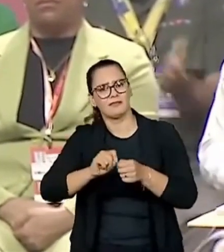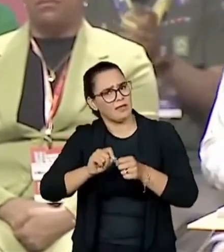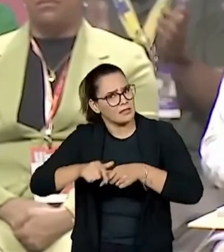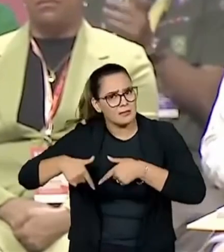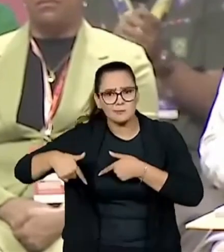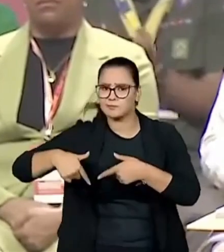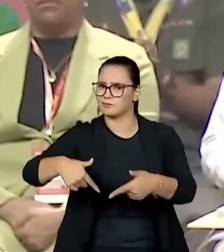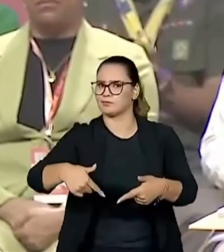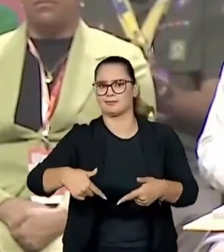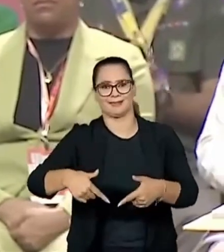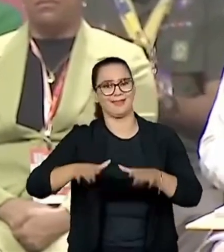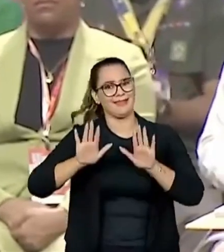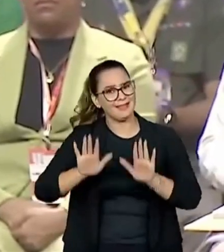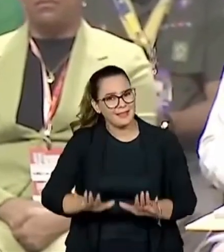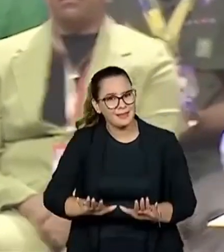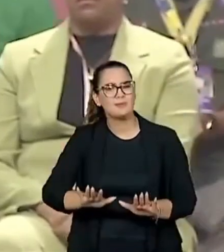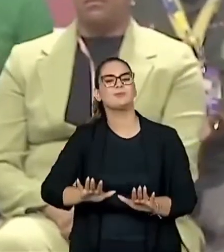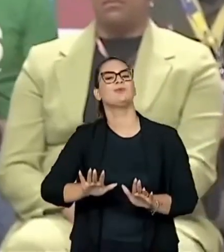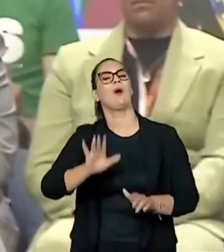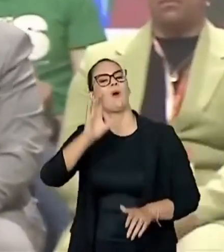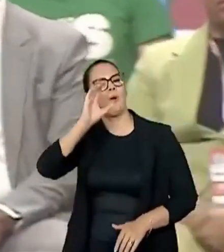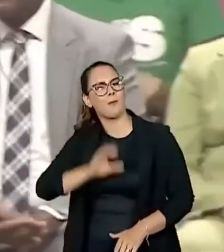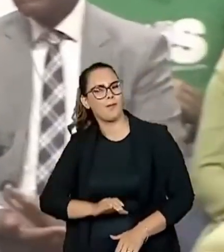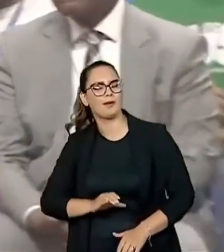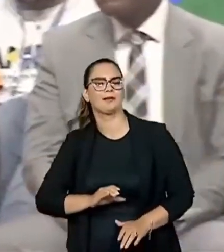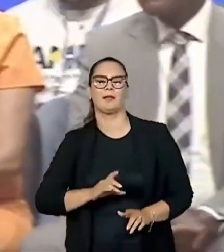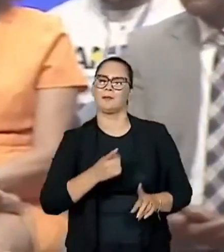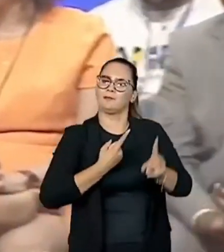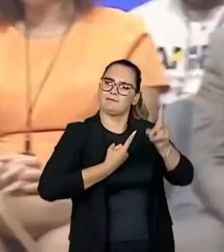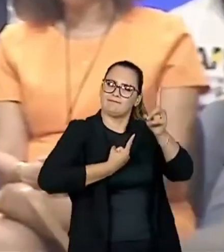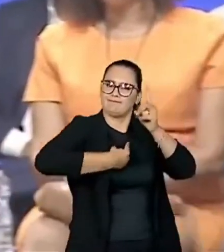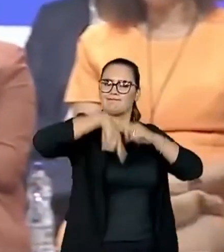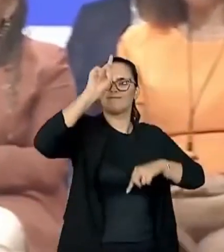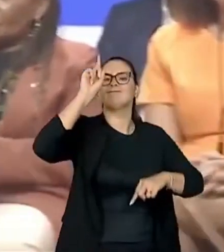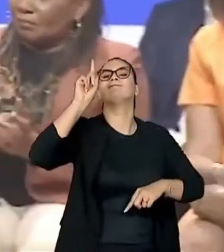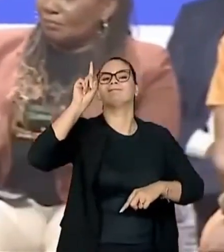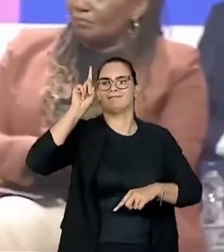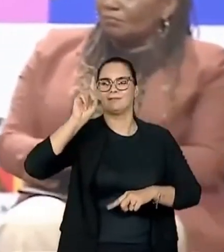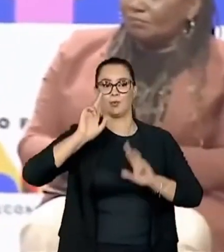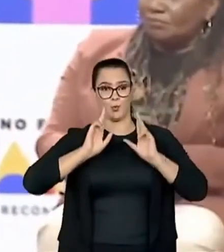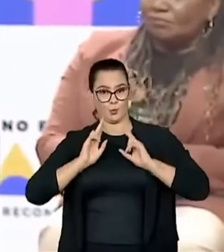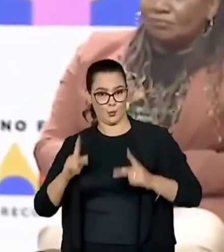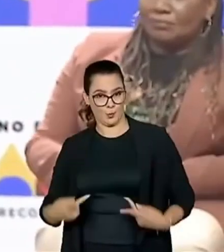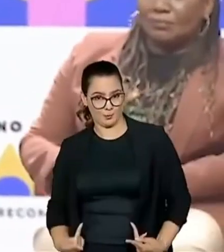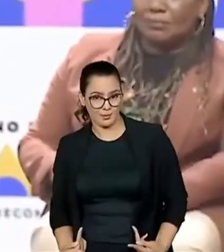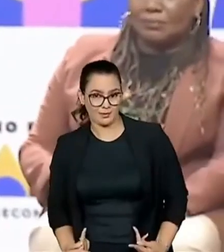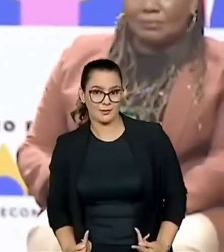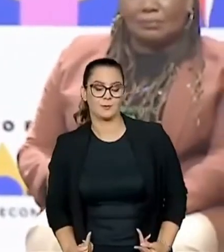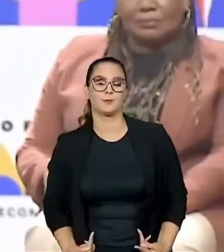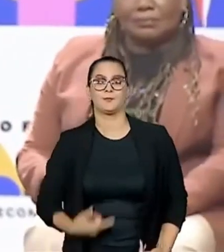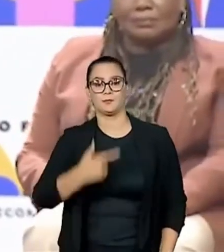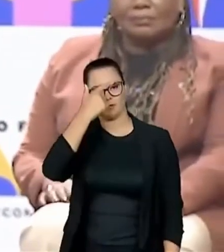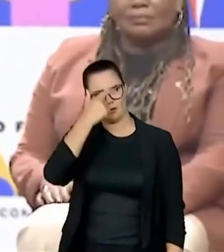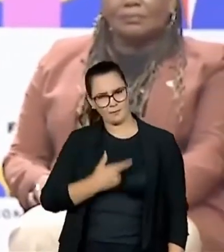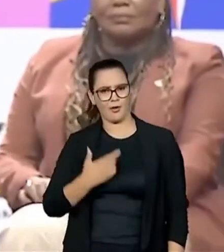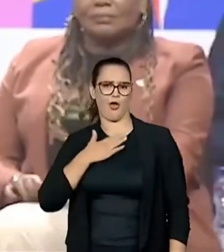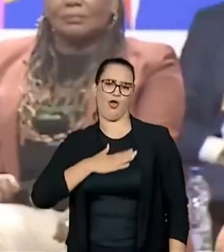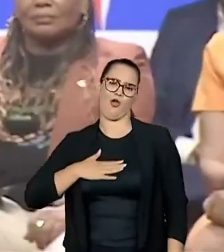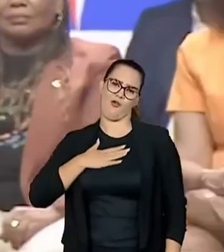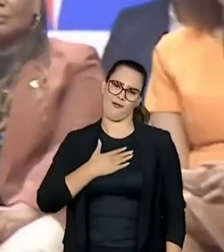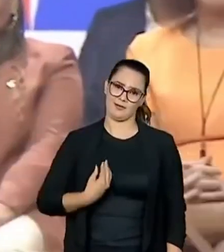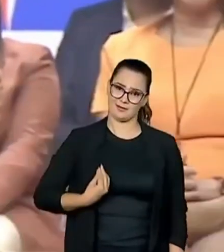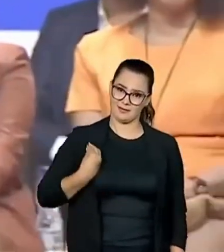E é esse comportamento revolucionário, sabe, de um ser humano. De alguém que gosta da